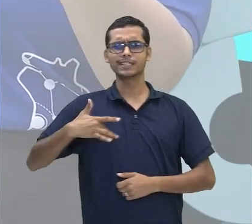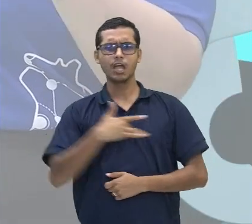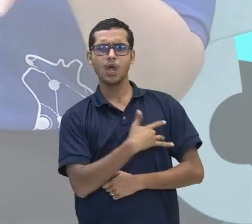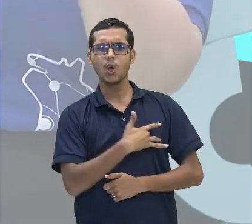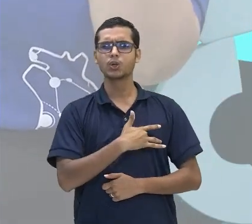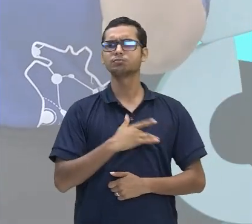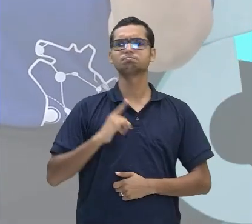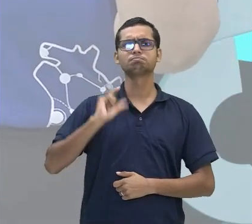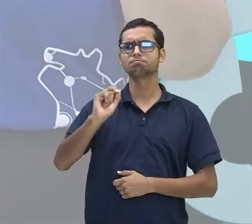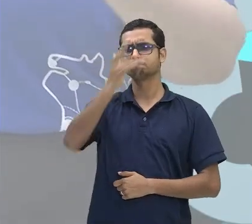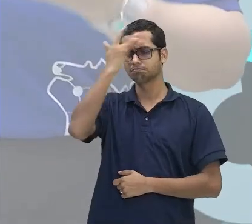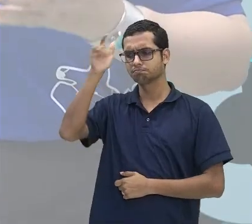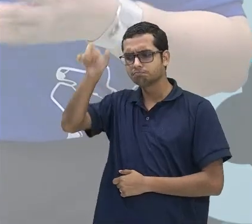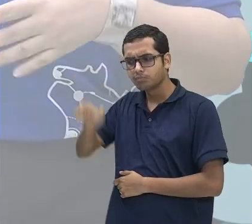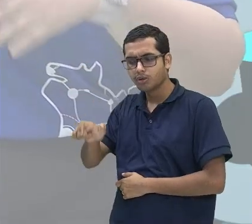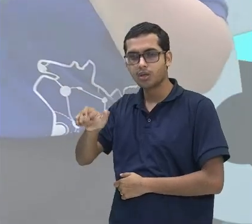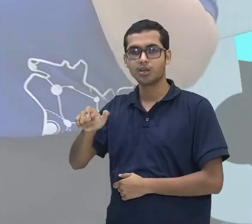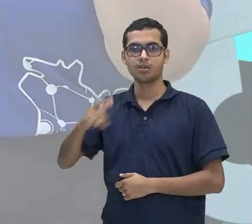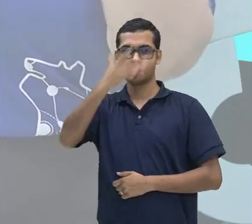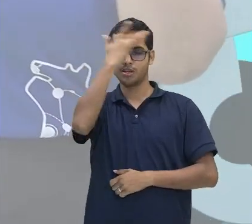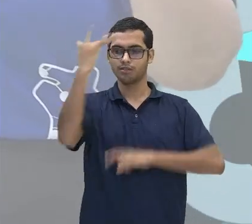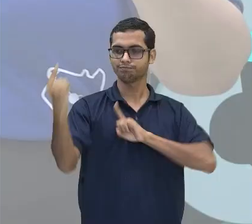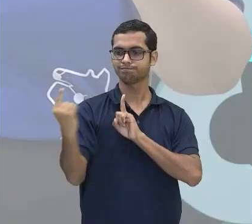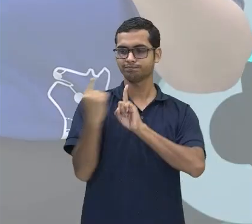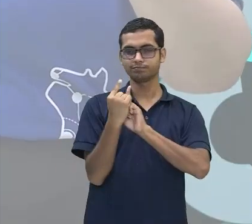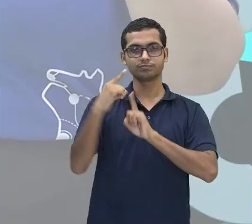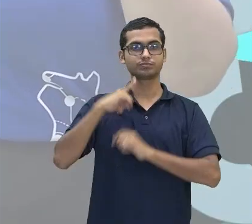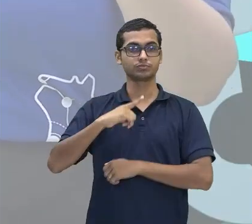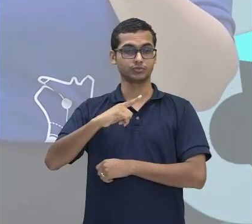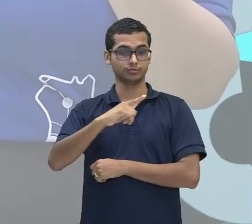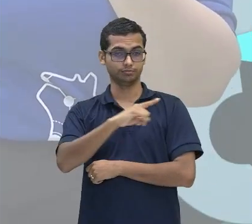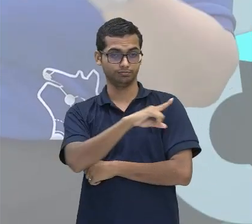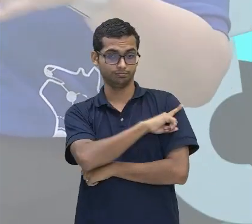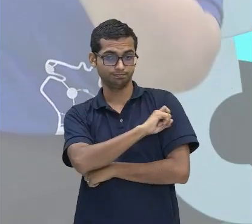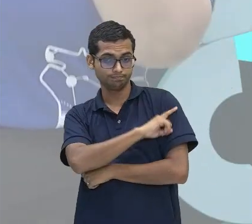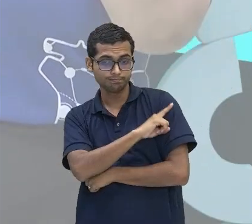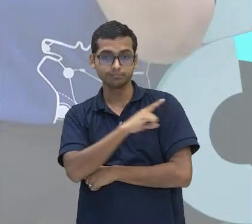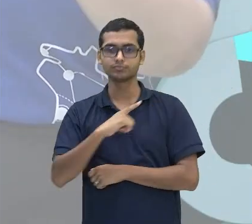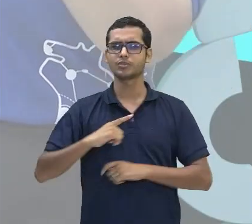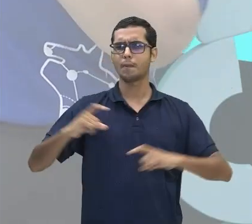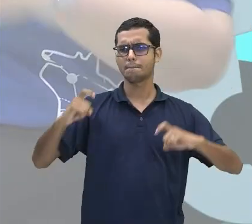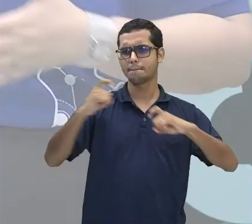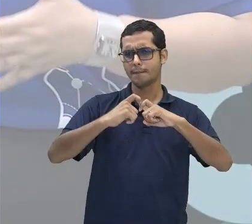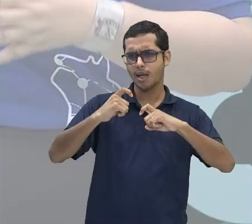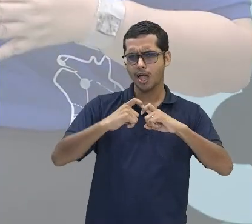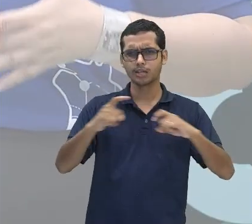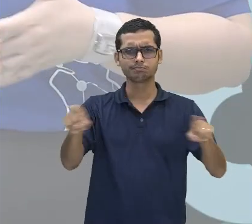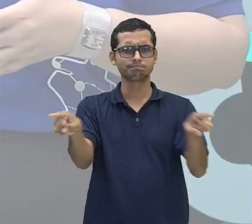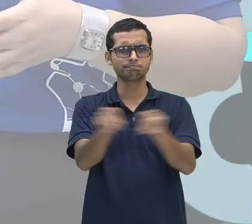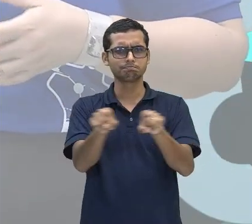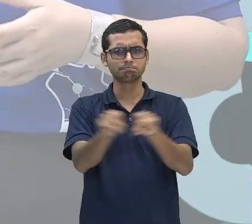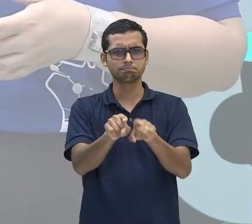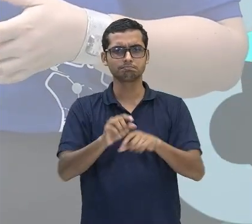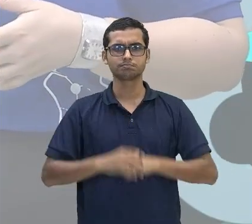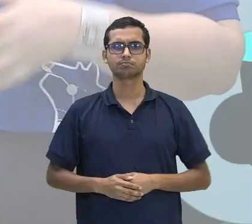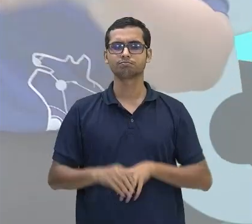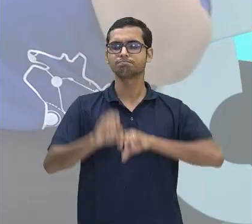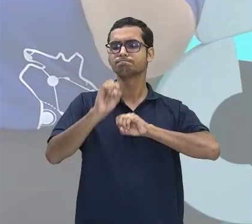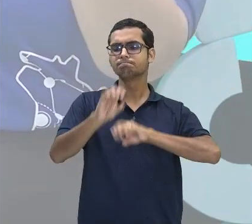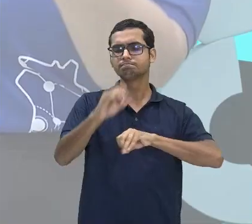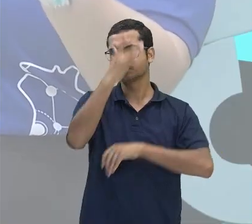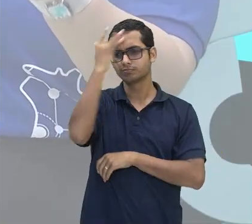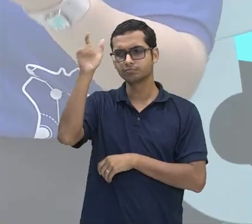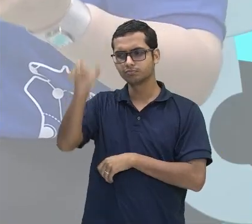seria a autoridade? Uma enfermeira, uma médica e assim por diante. Se você estivesse falando de educação, quem seria a